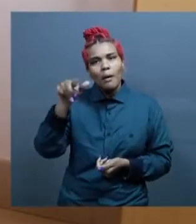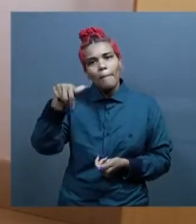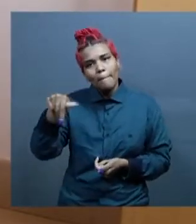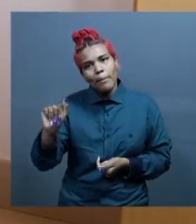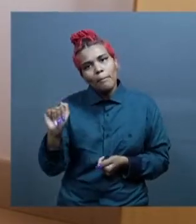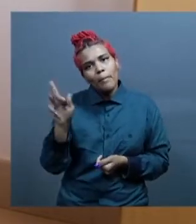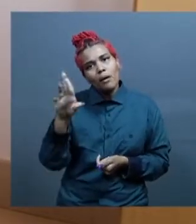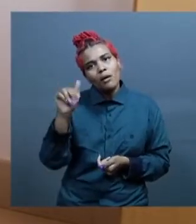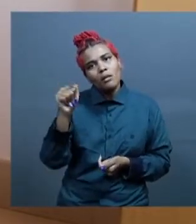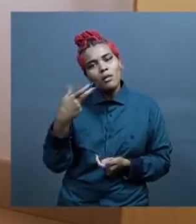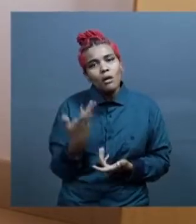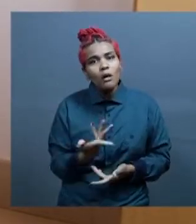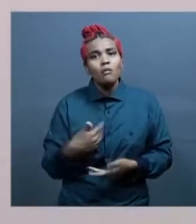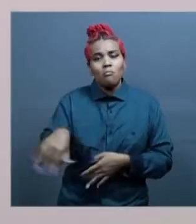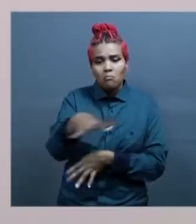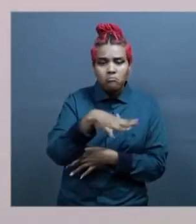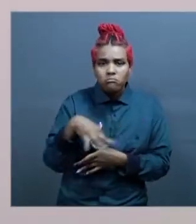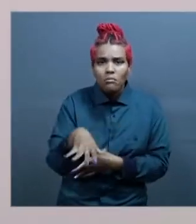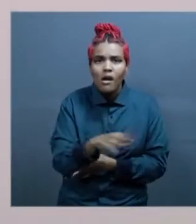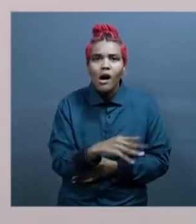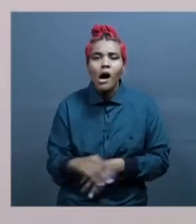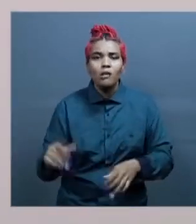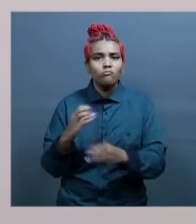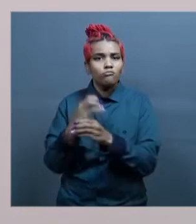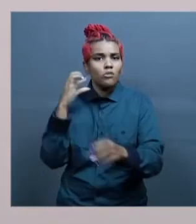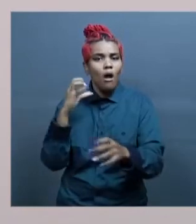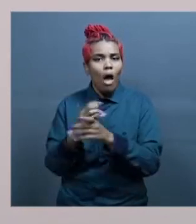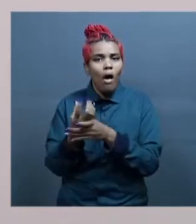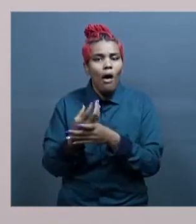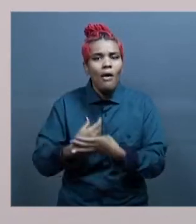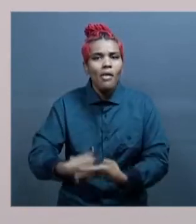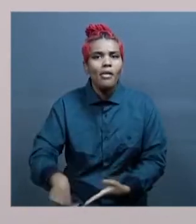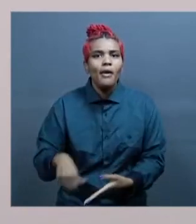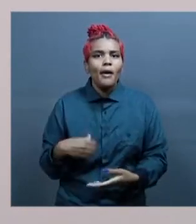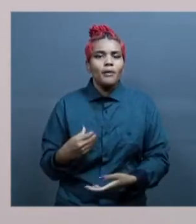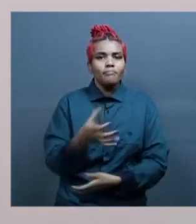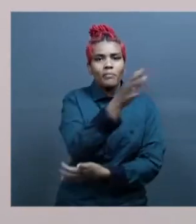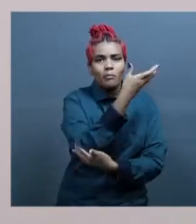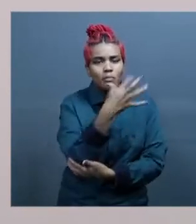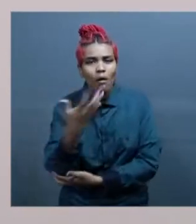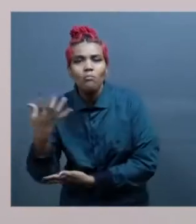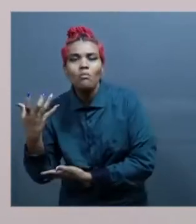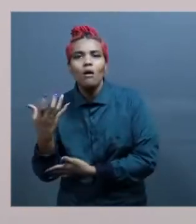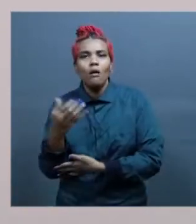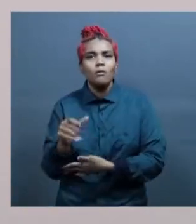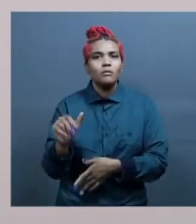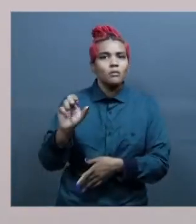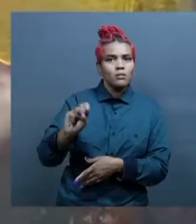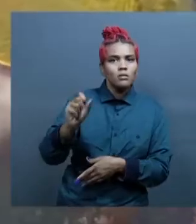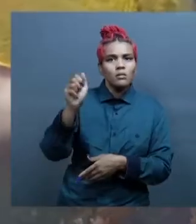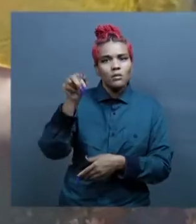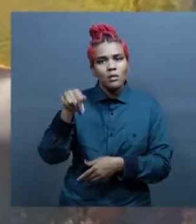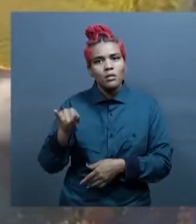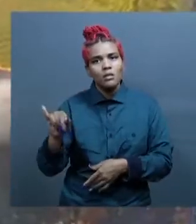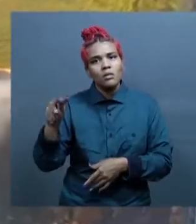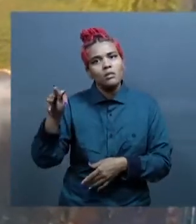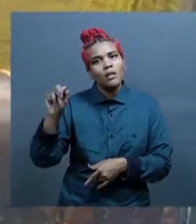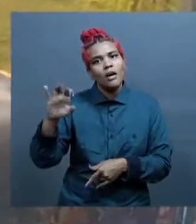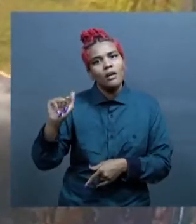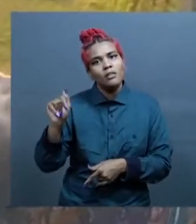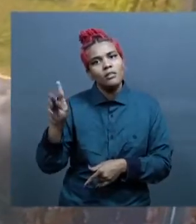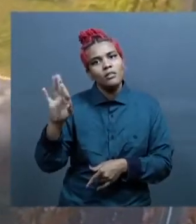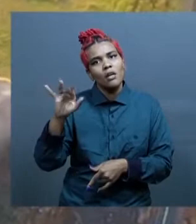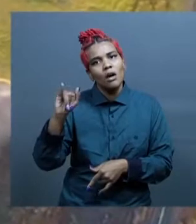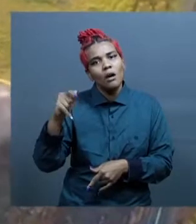ambiental e sanitária promove pesquisas que identificam as origens do gás carbônico na atmosfera a principal